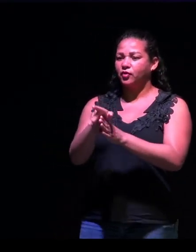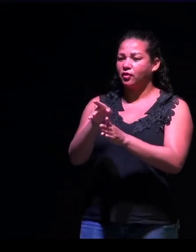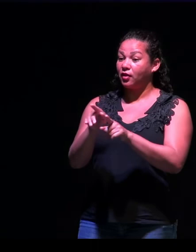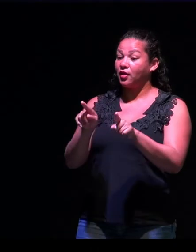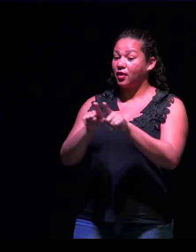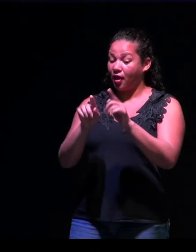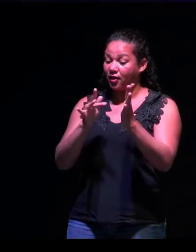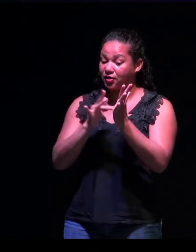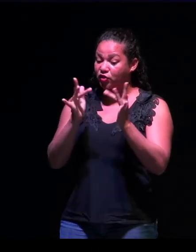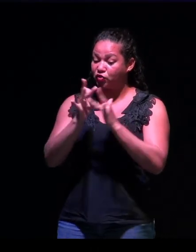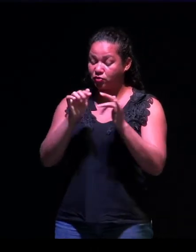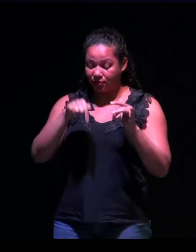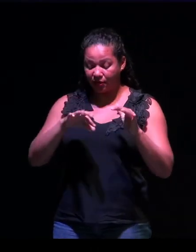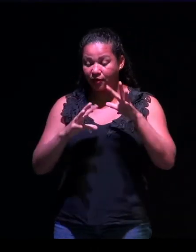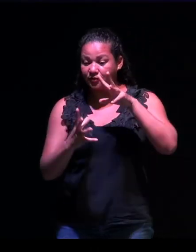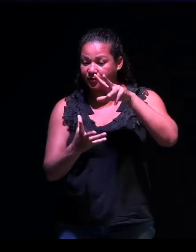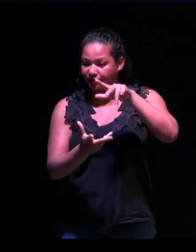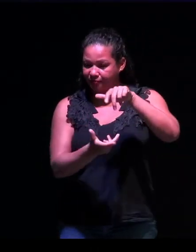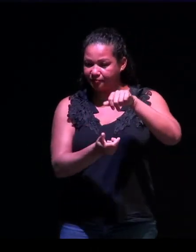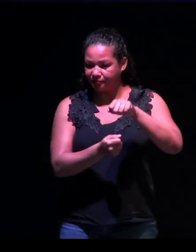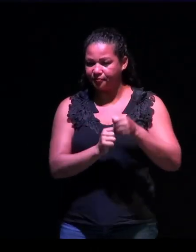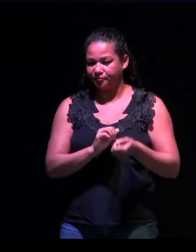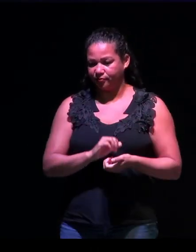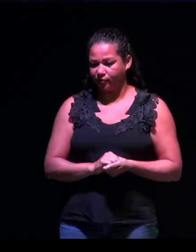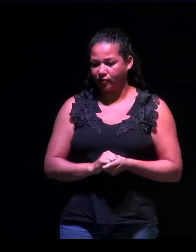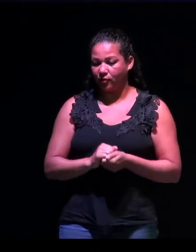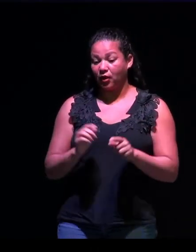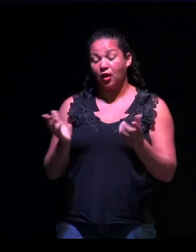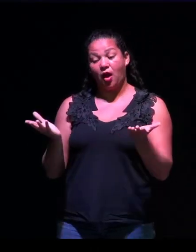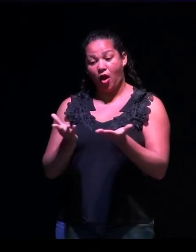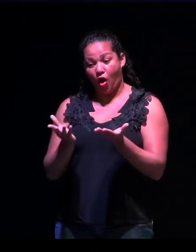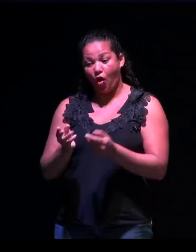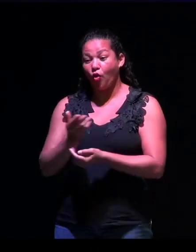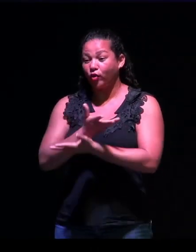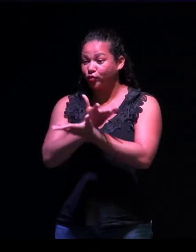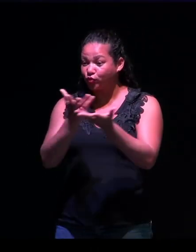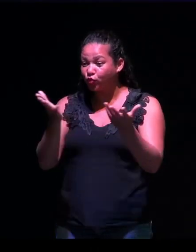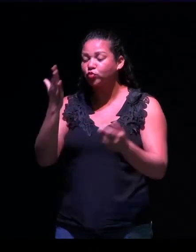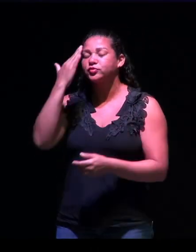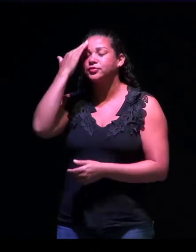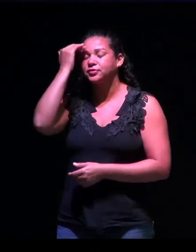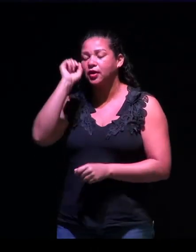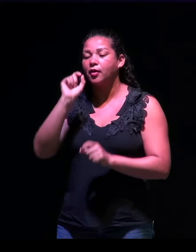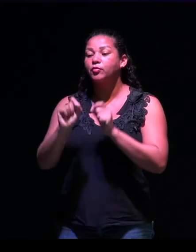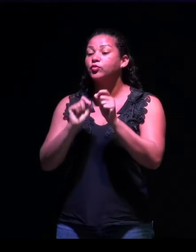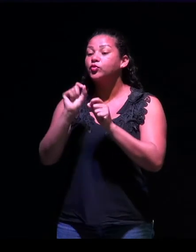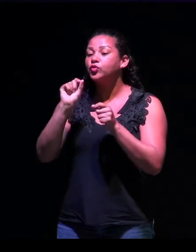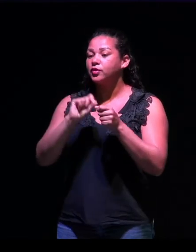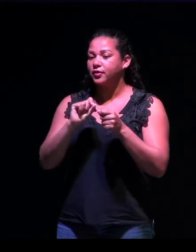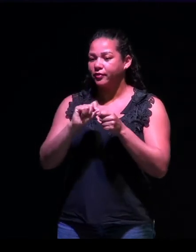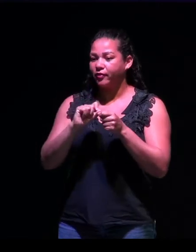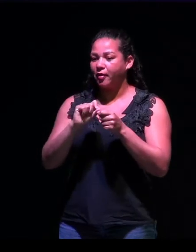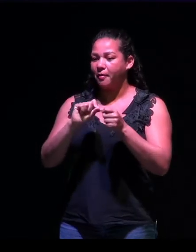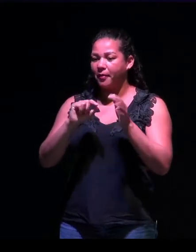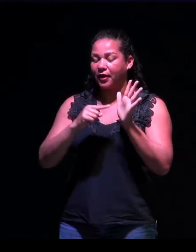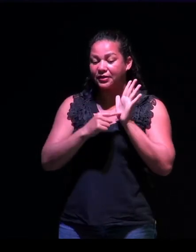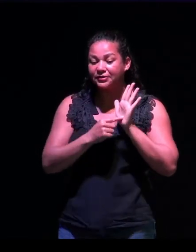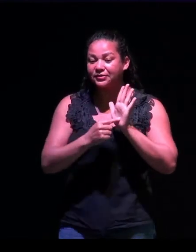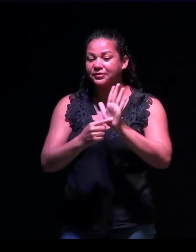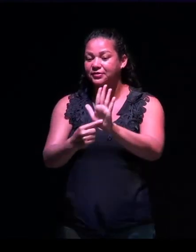E agora vocês sabem o que o detém, para que seja revelado a seu